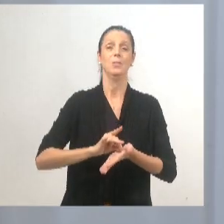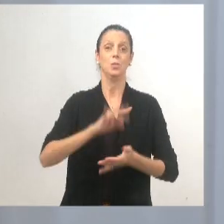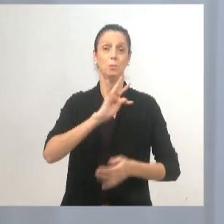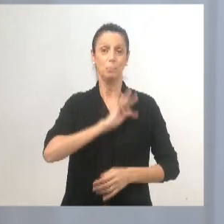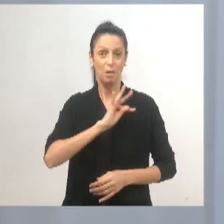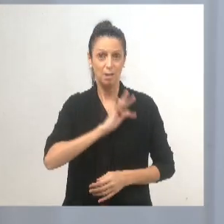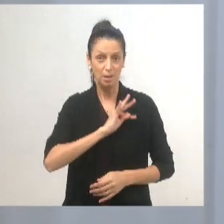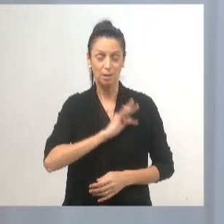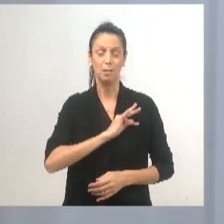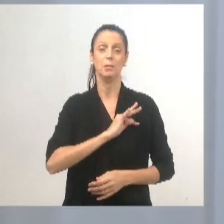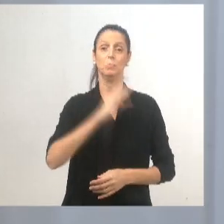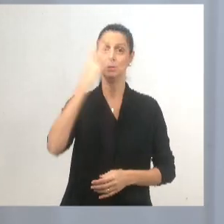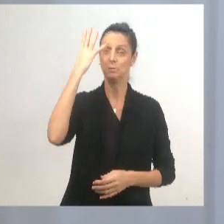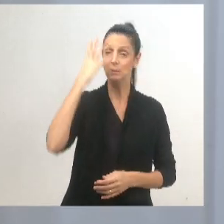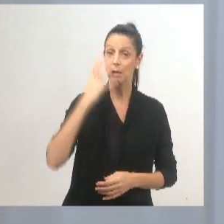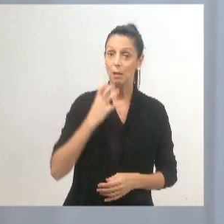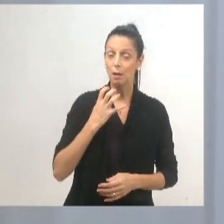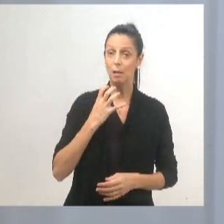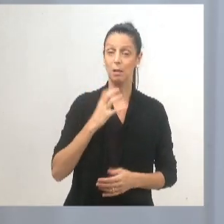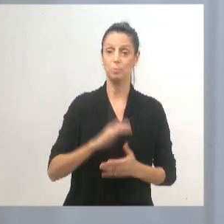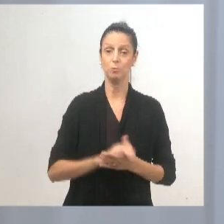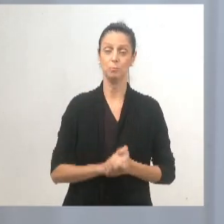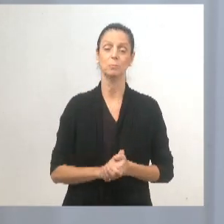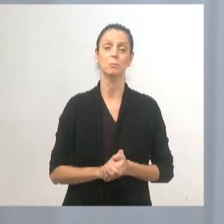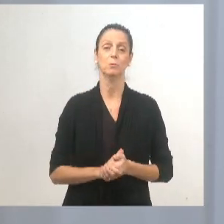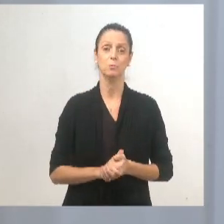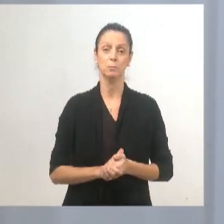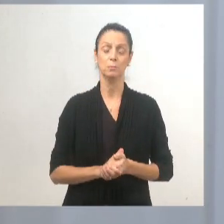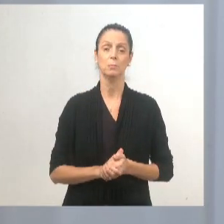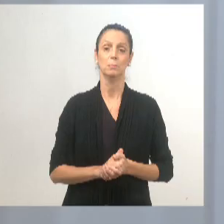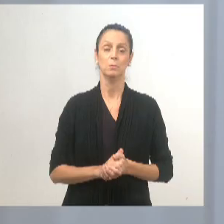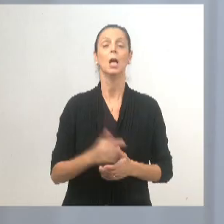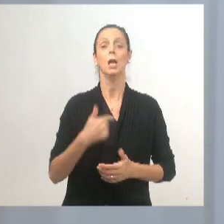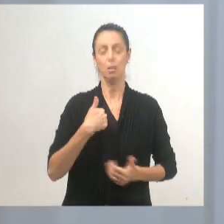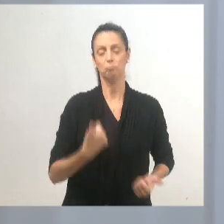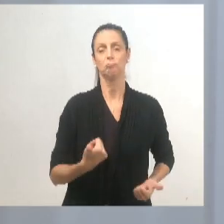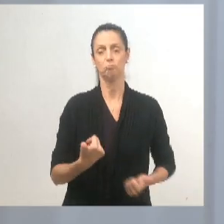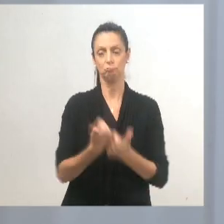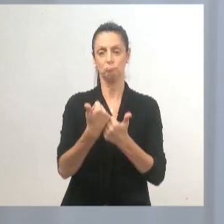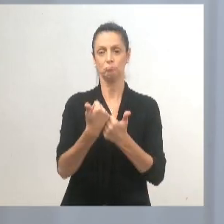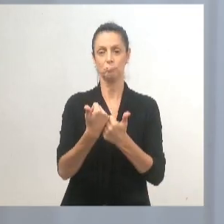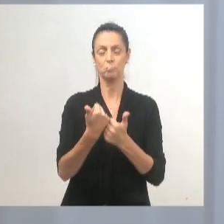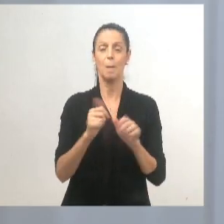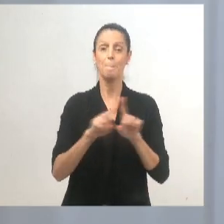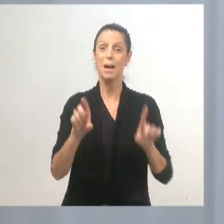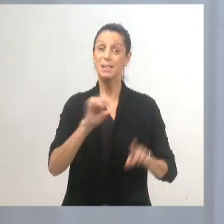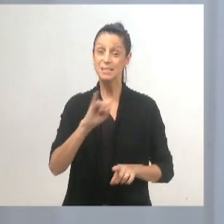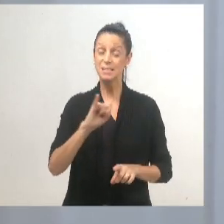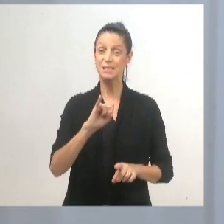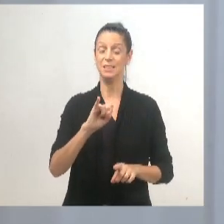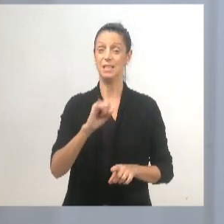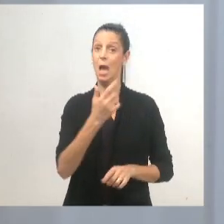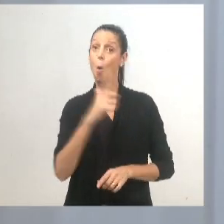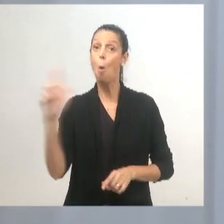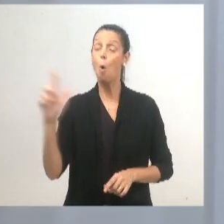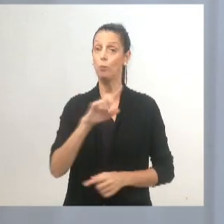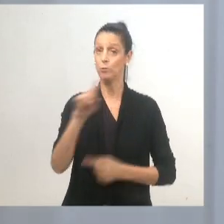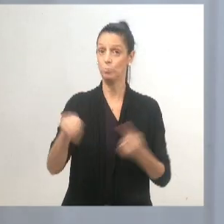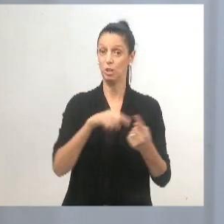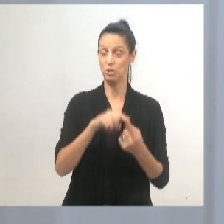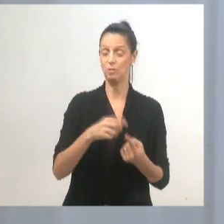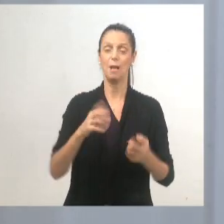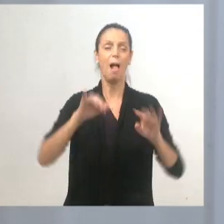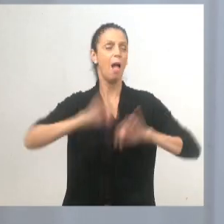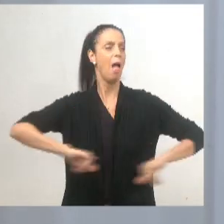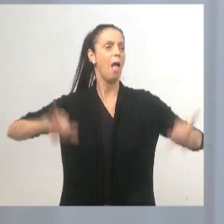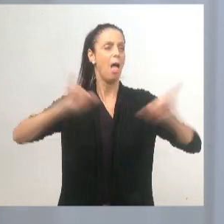com seriedade, tem aqui um apoiador. Agora, se o objetivo for ganhar as manchetes